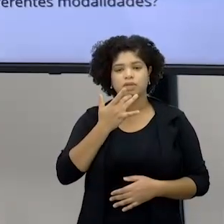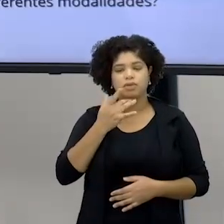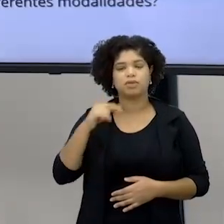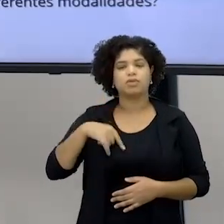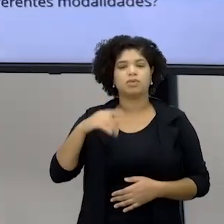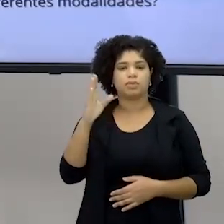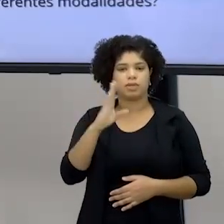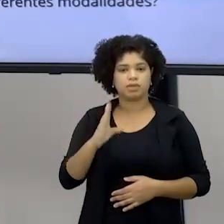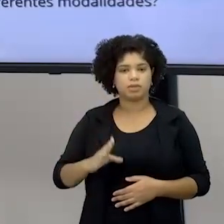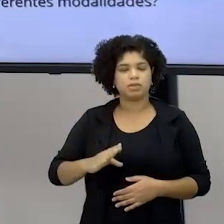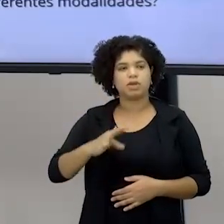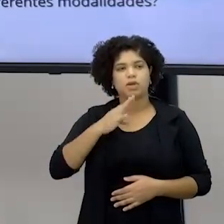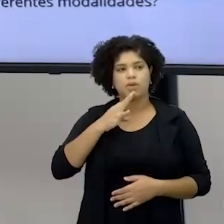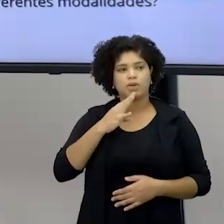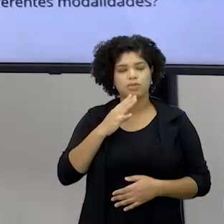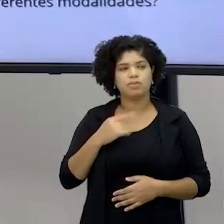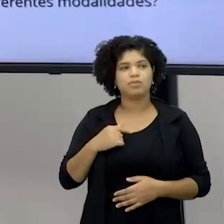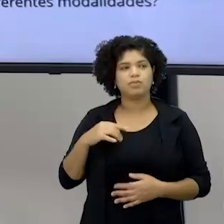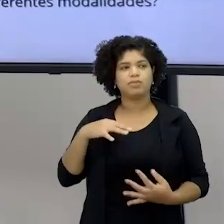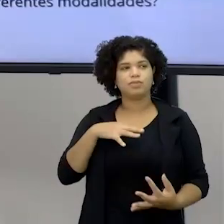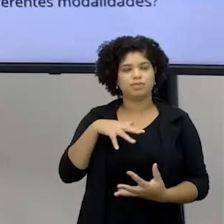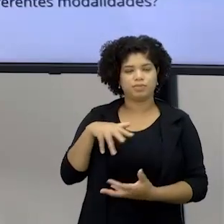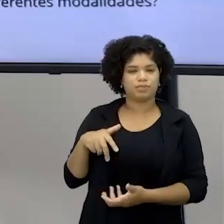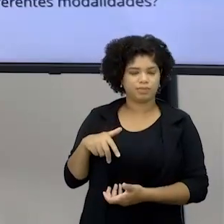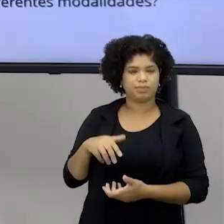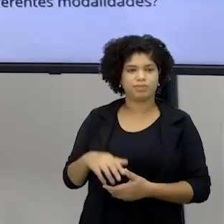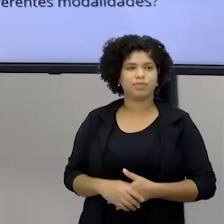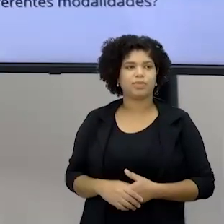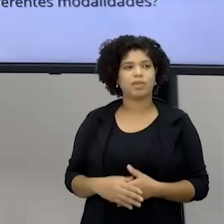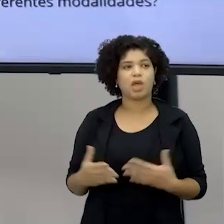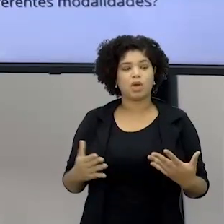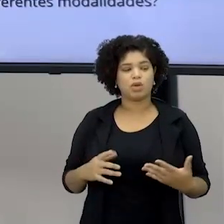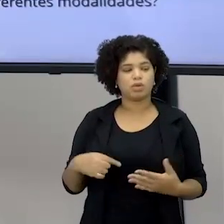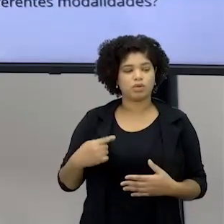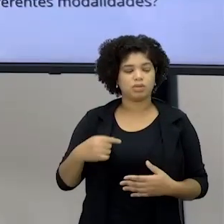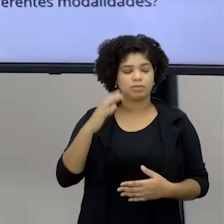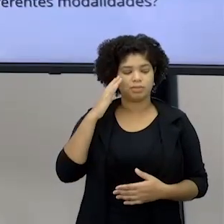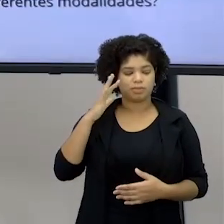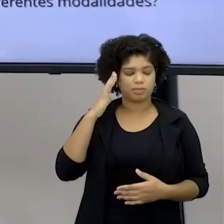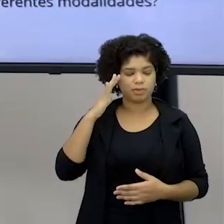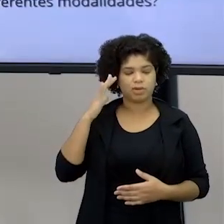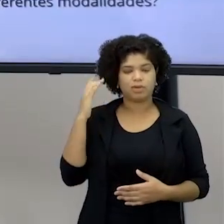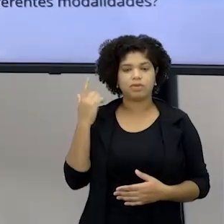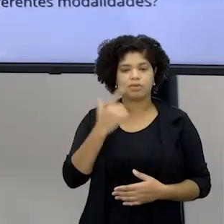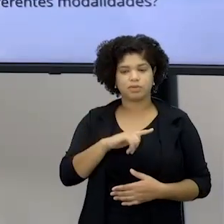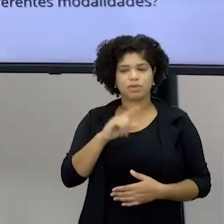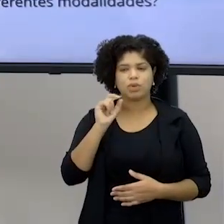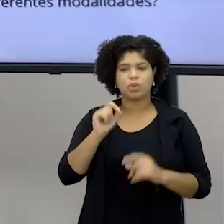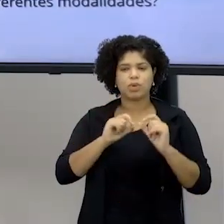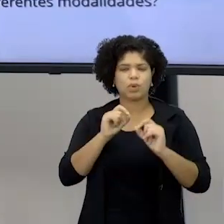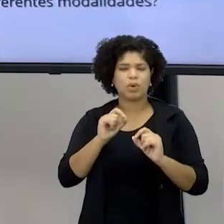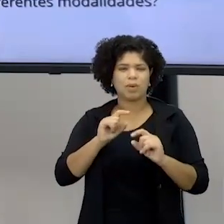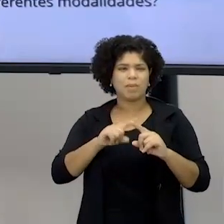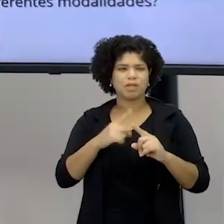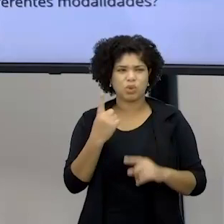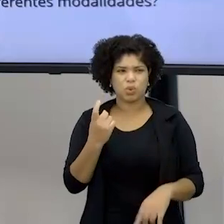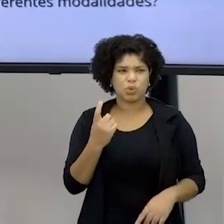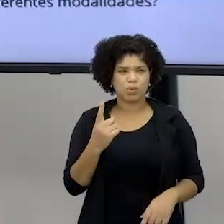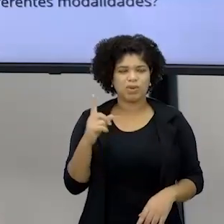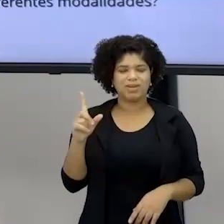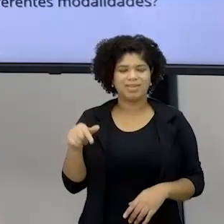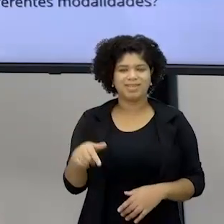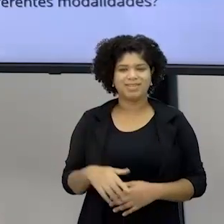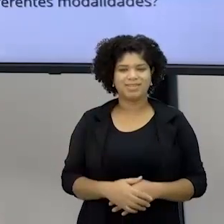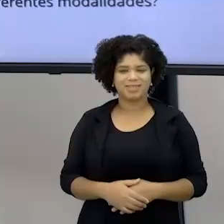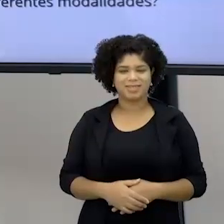o conhecido no mundo inteiro. Então, a gente agora tem que pensar se somente o futebol tem